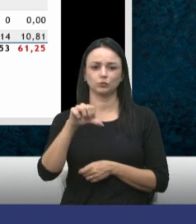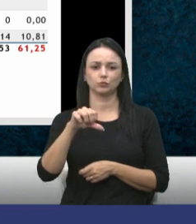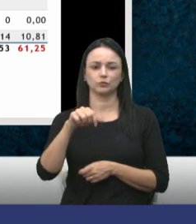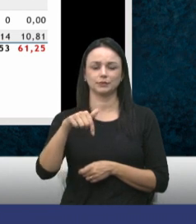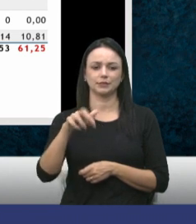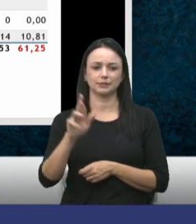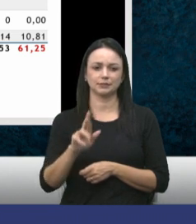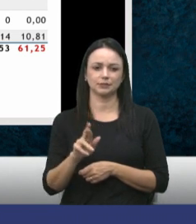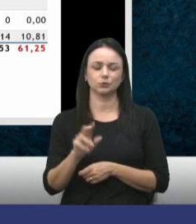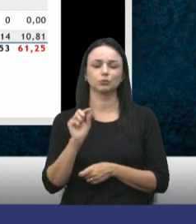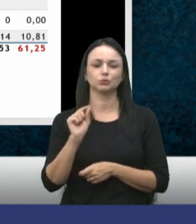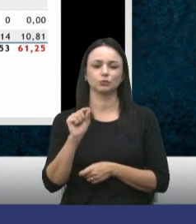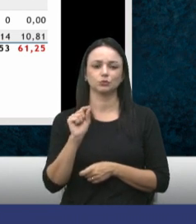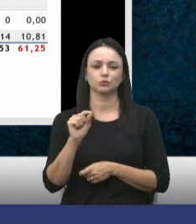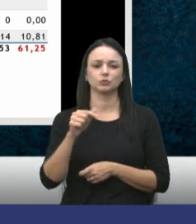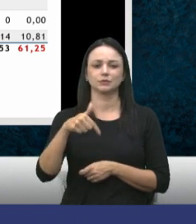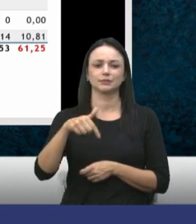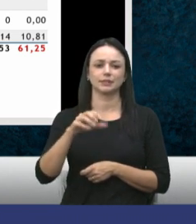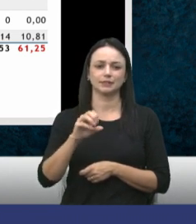20.777.097, que equivale a